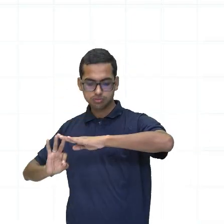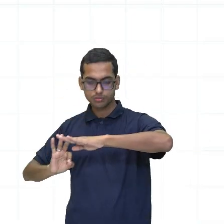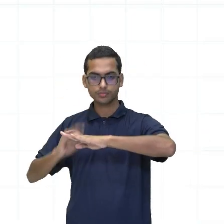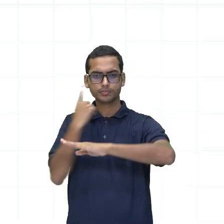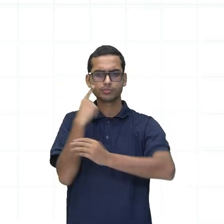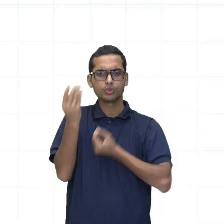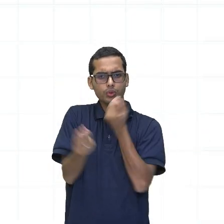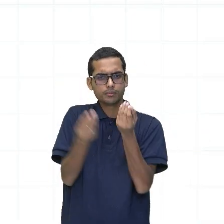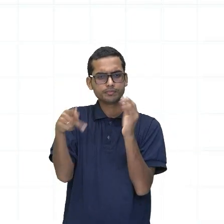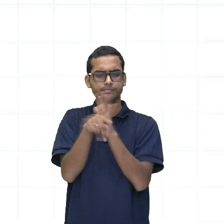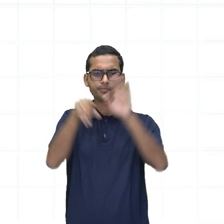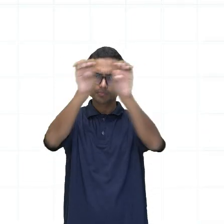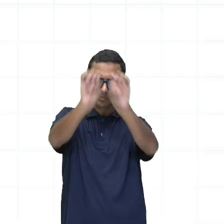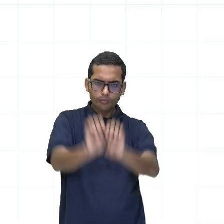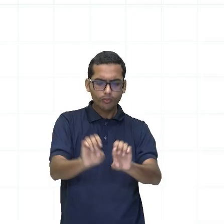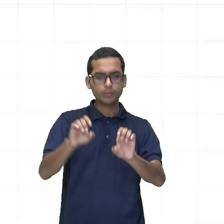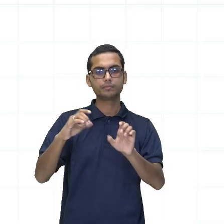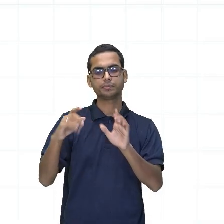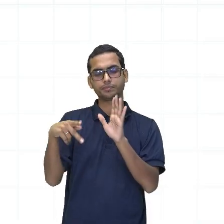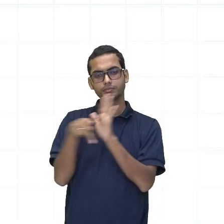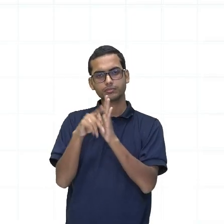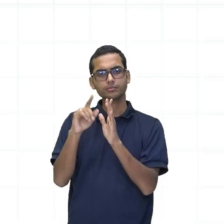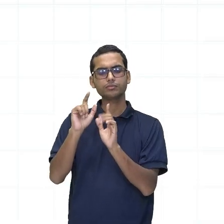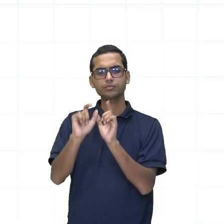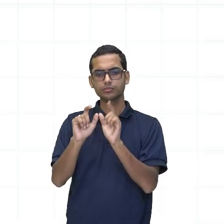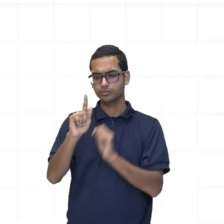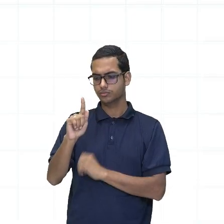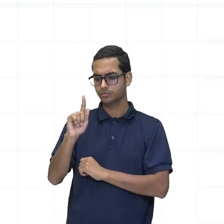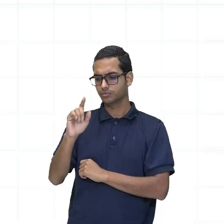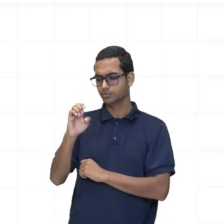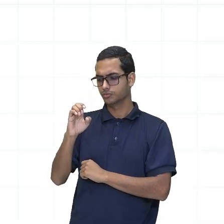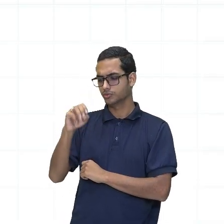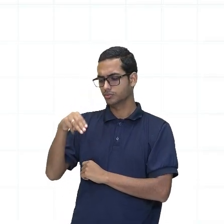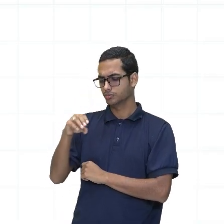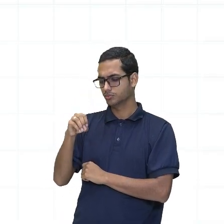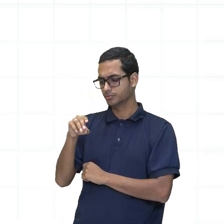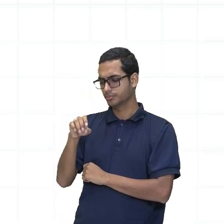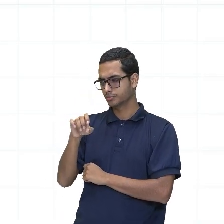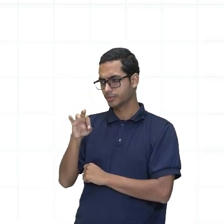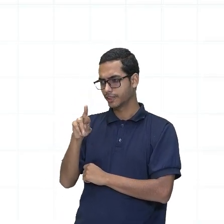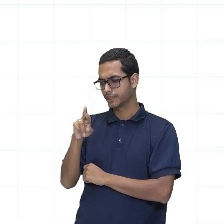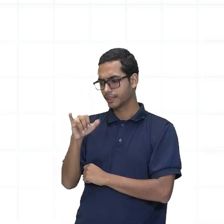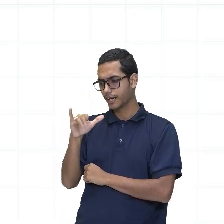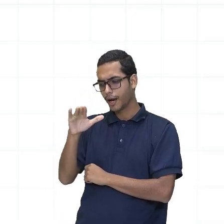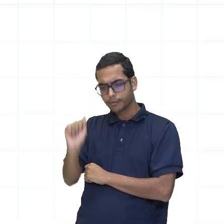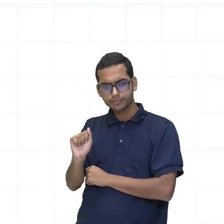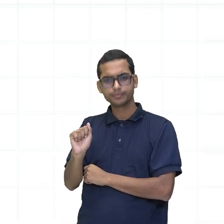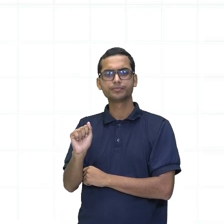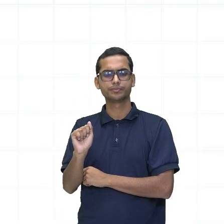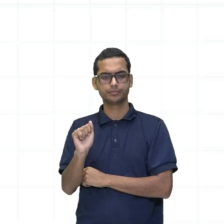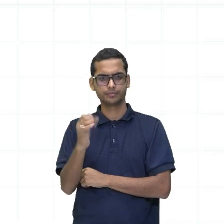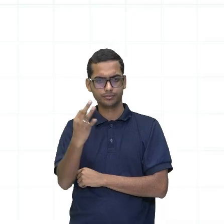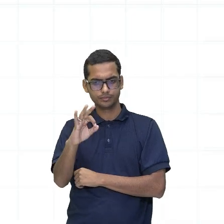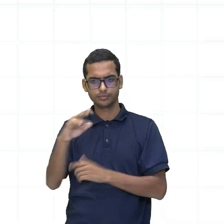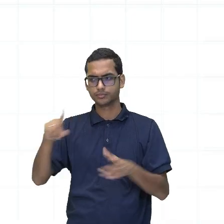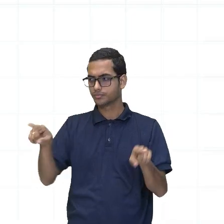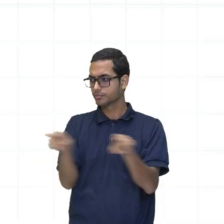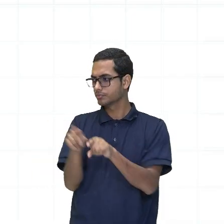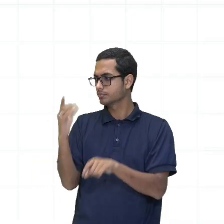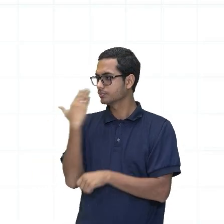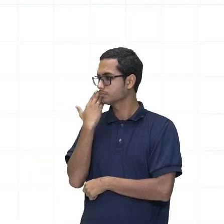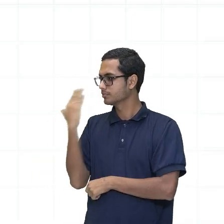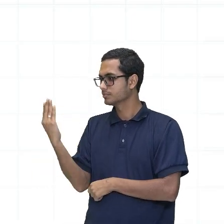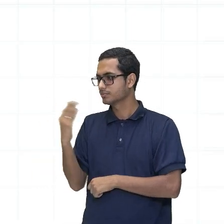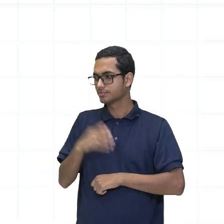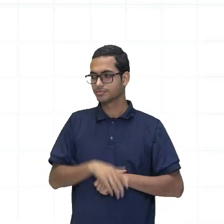forma geométrica de uma função afim. E outra coisa, nós temos a forma x mais b. Mas